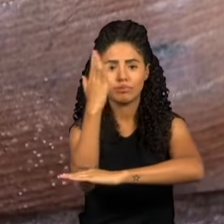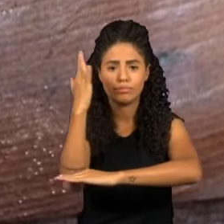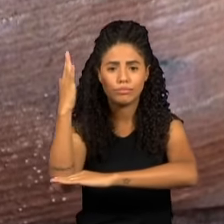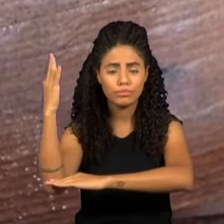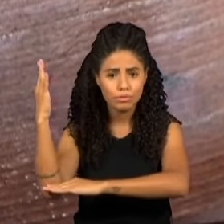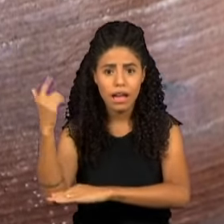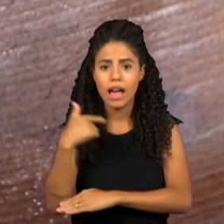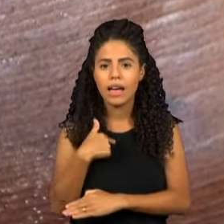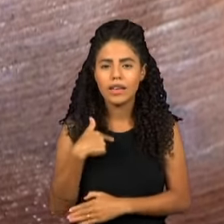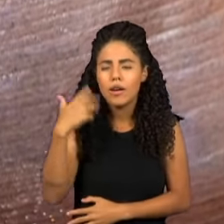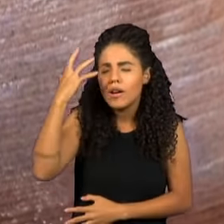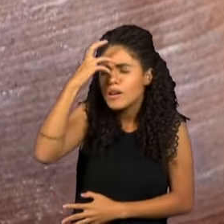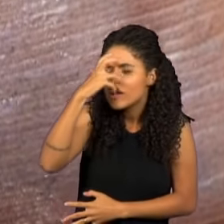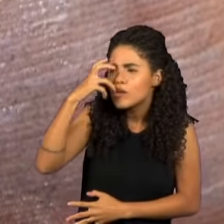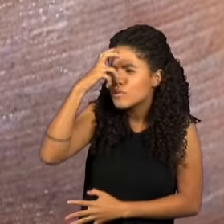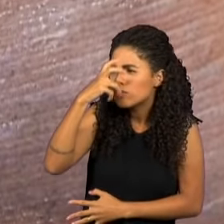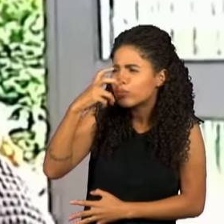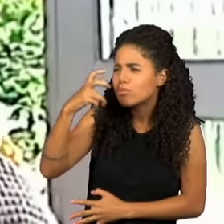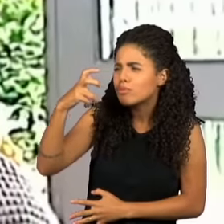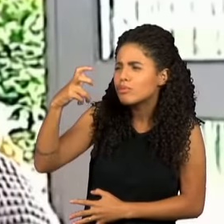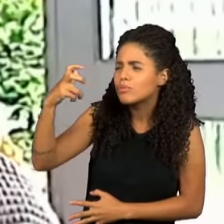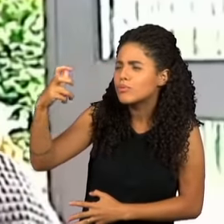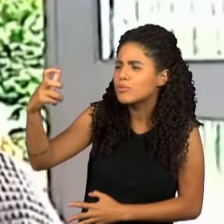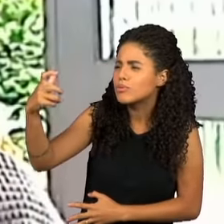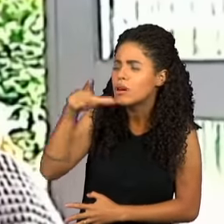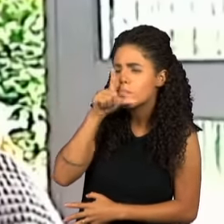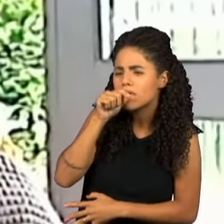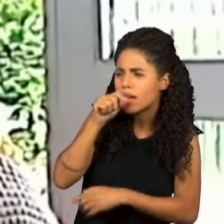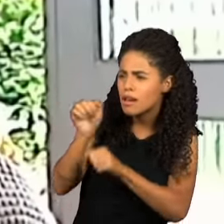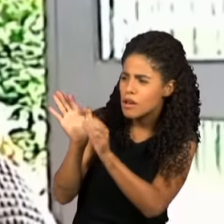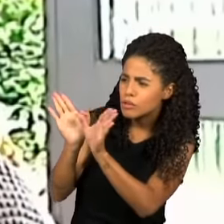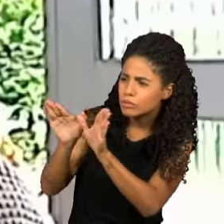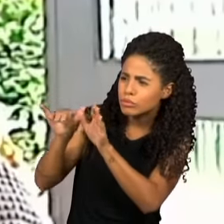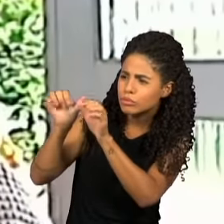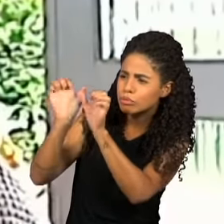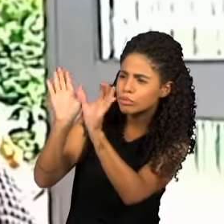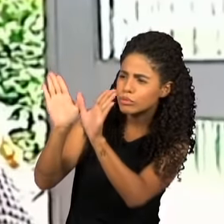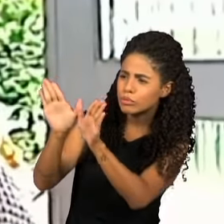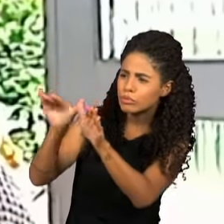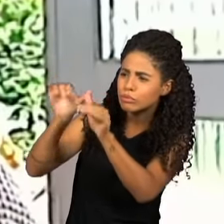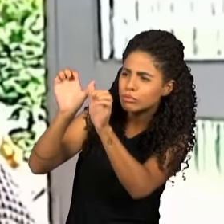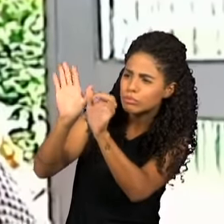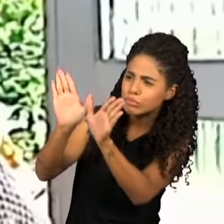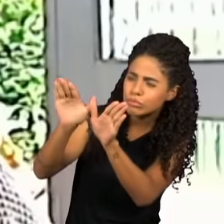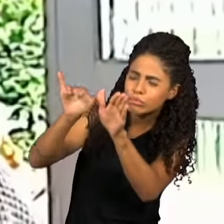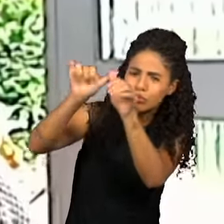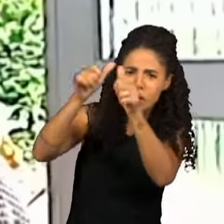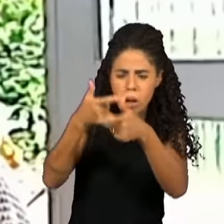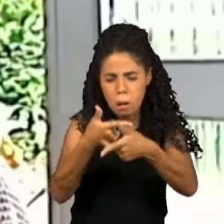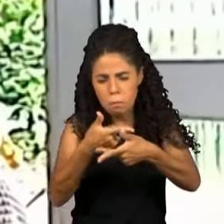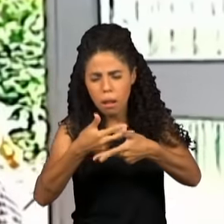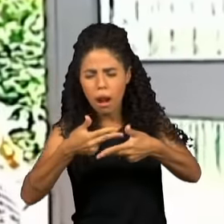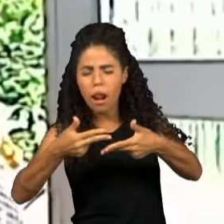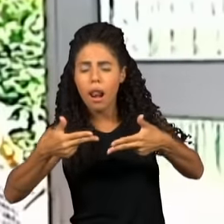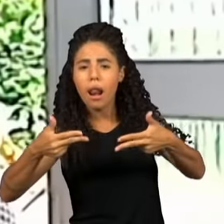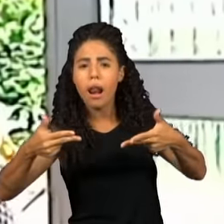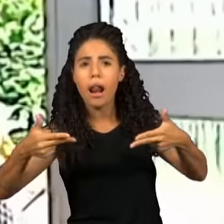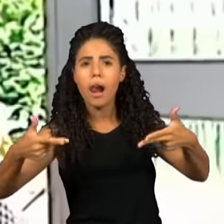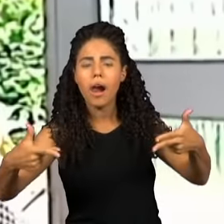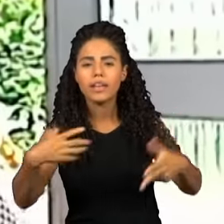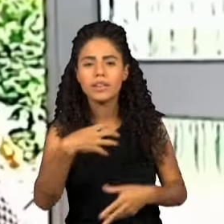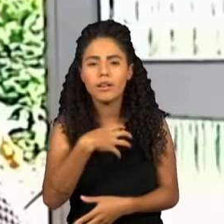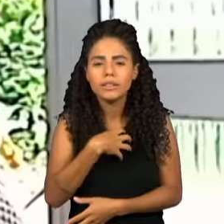Sou apaixonada por pássaros. No Brasil a gente tem mais de 1.900 espécies, né? E a minha intenção, através